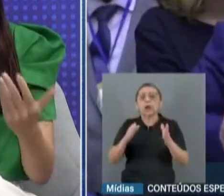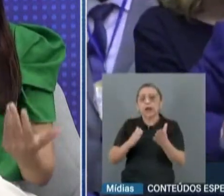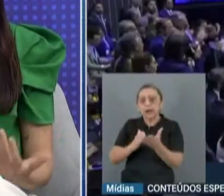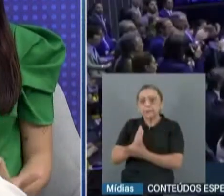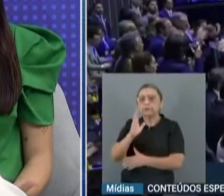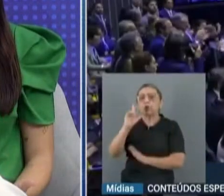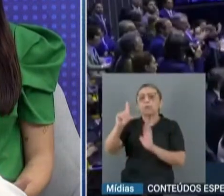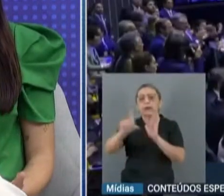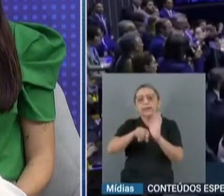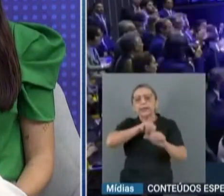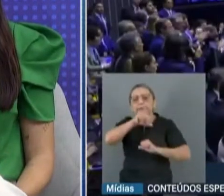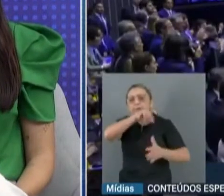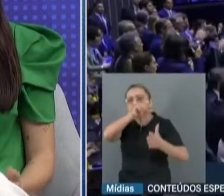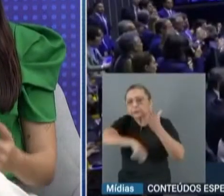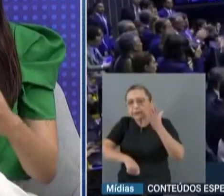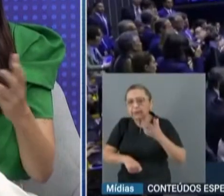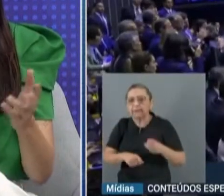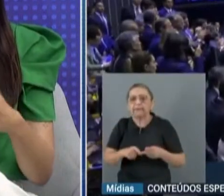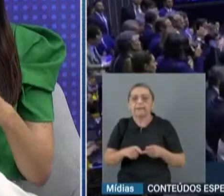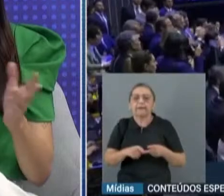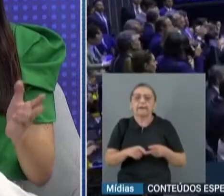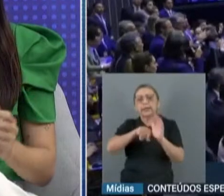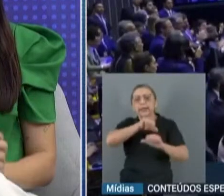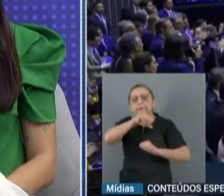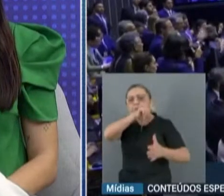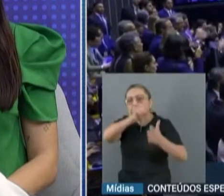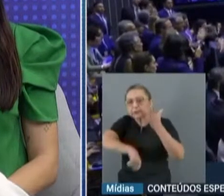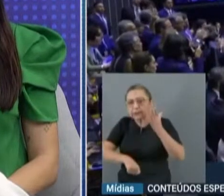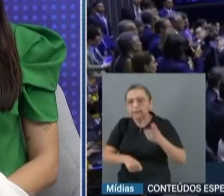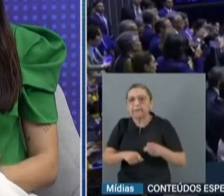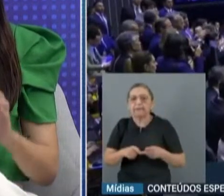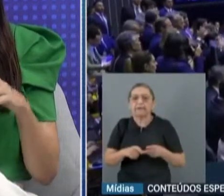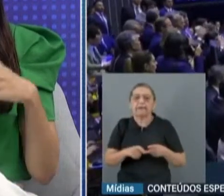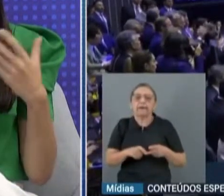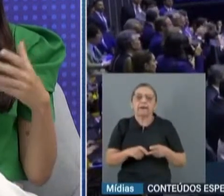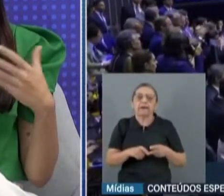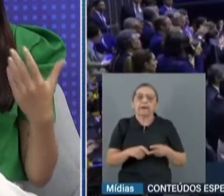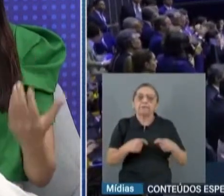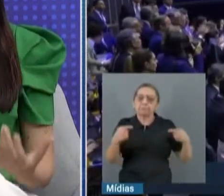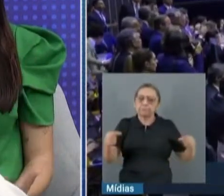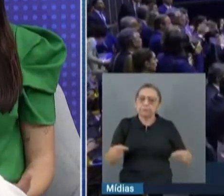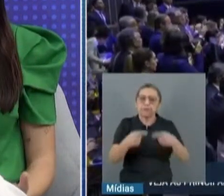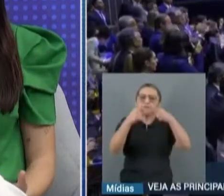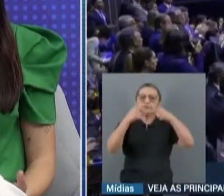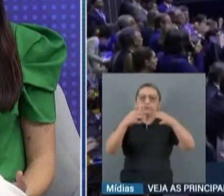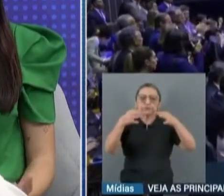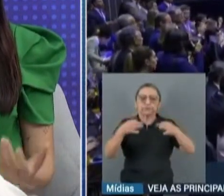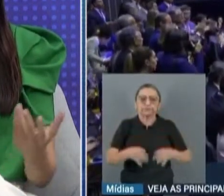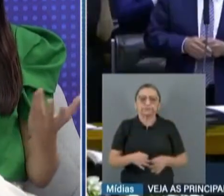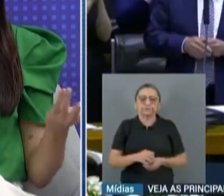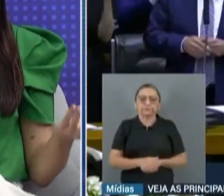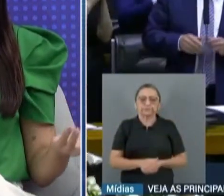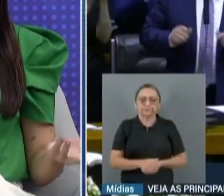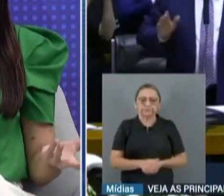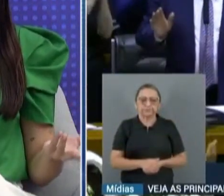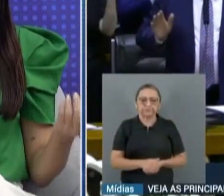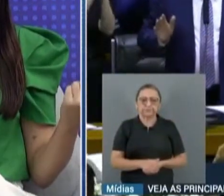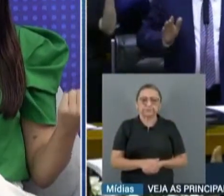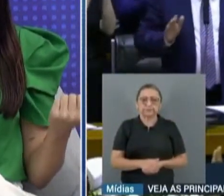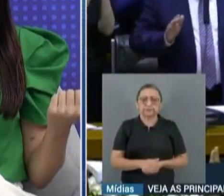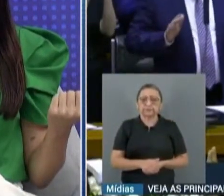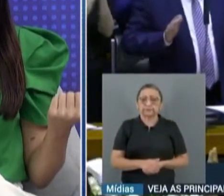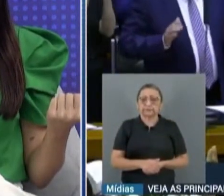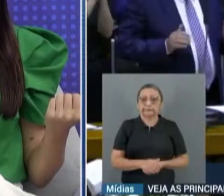reforma, foi muito aguardada, foi muito debatida, muitos pontos ali ainda faltam ser mais